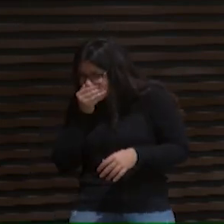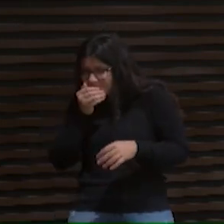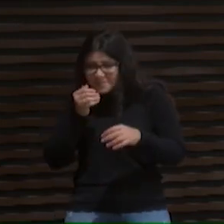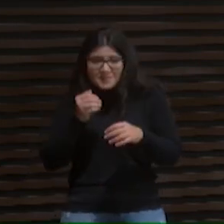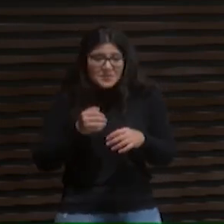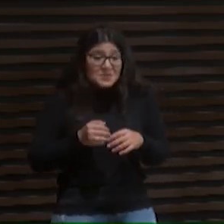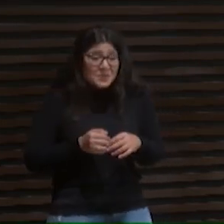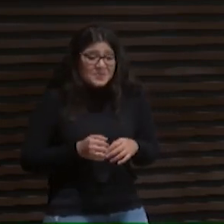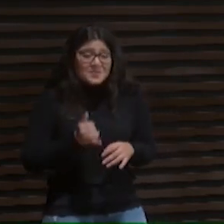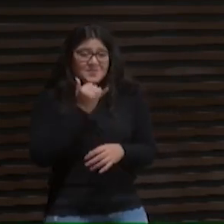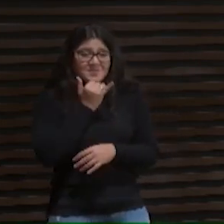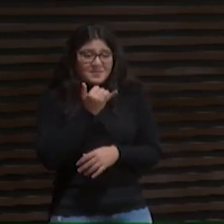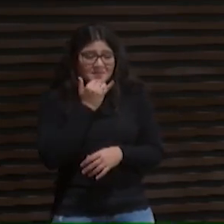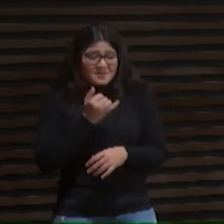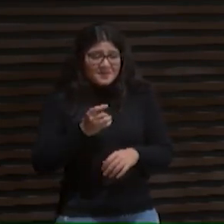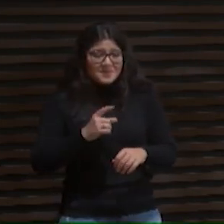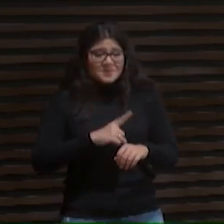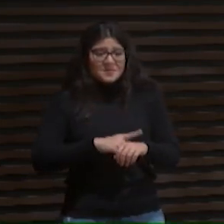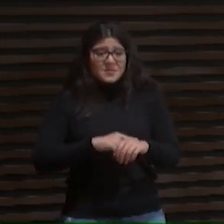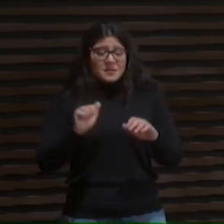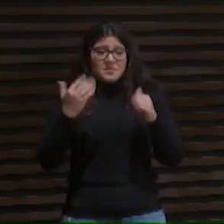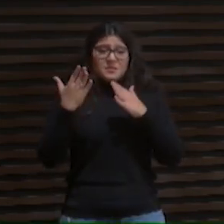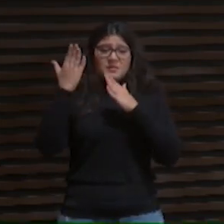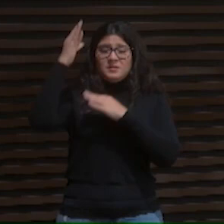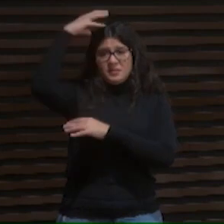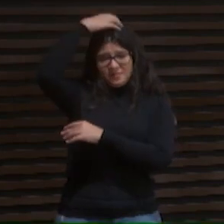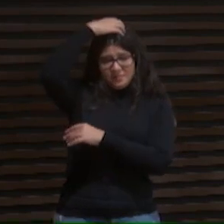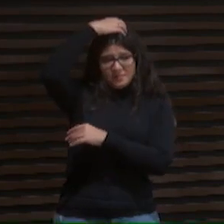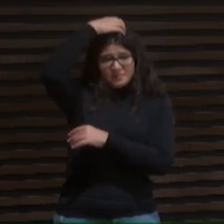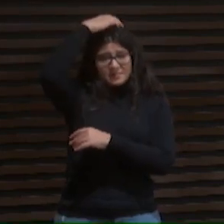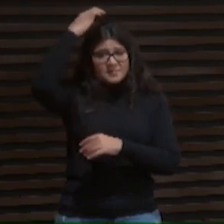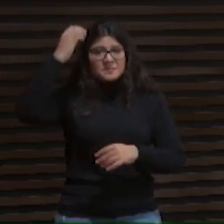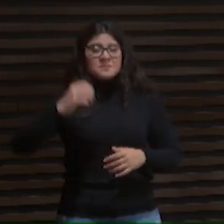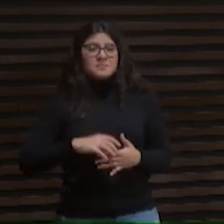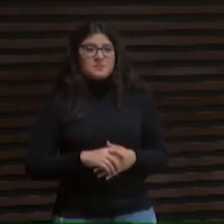em Atos 26, 15 a 18. Vamos ler juntos.